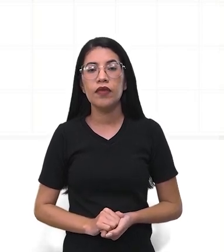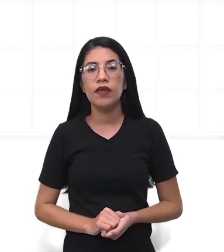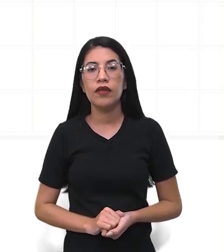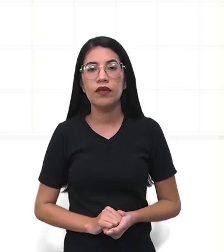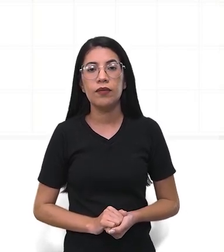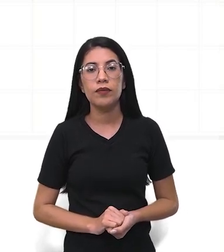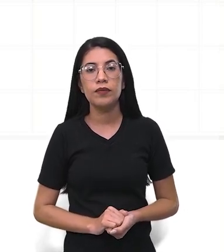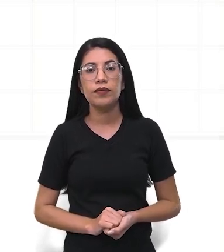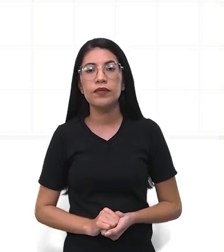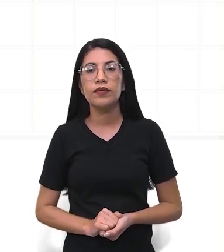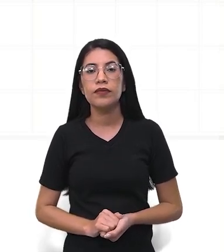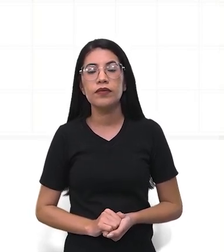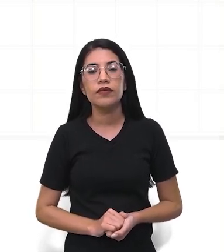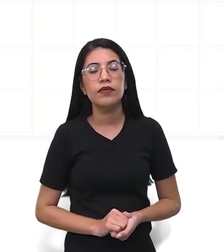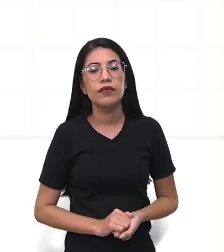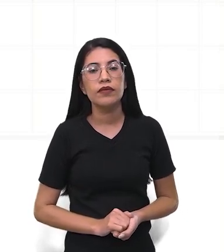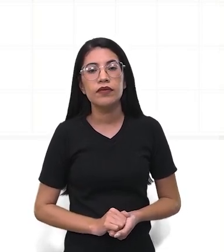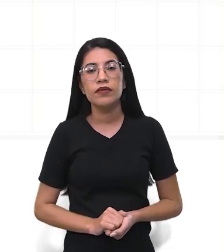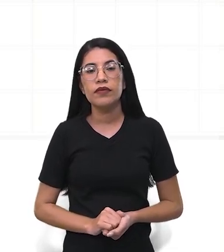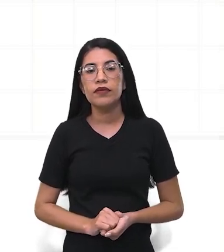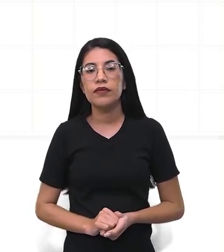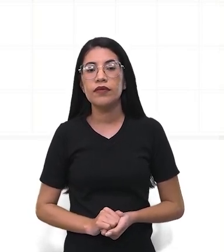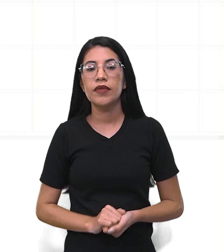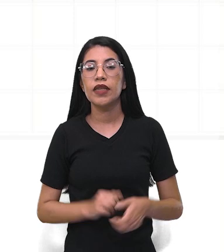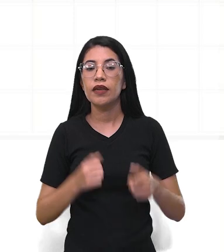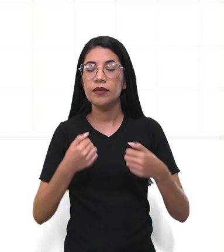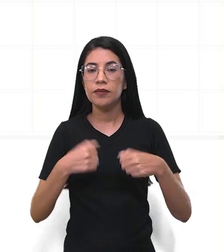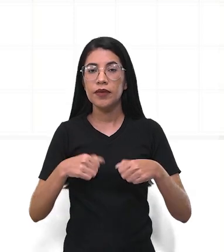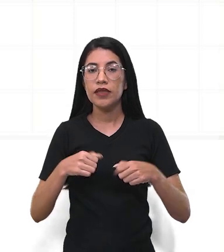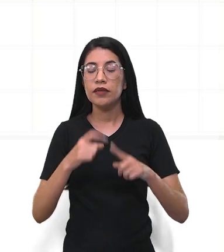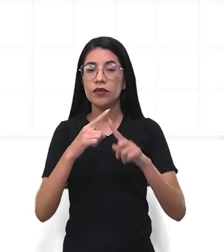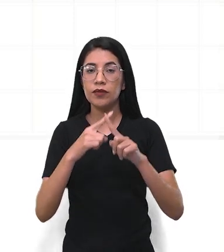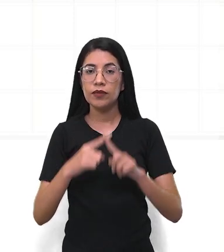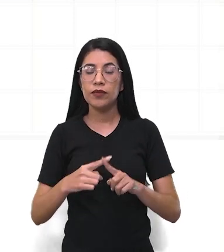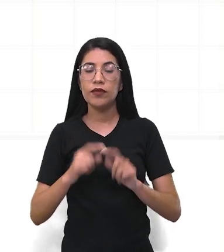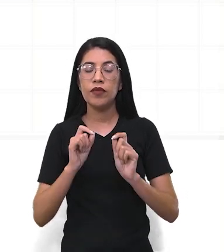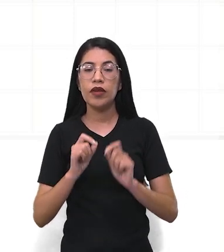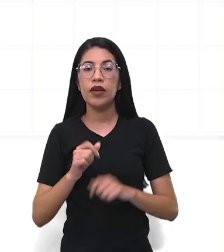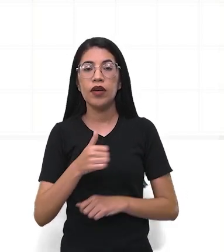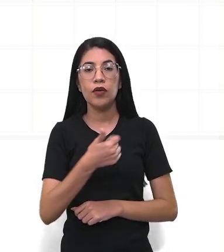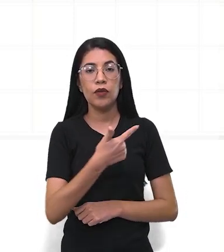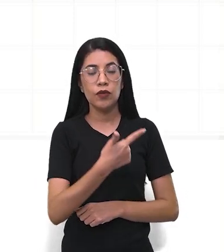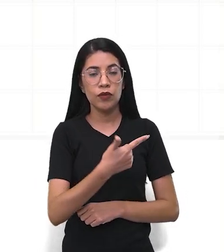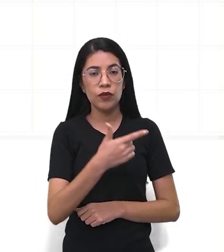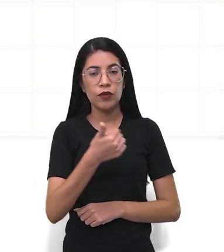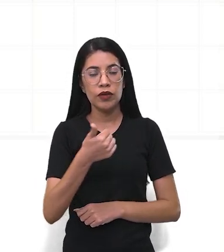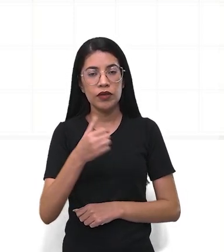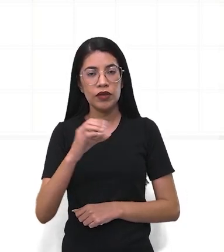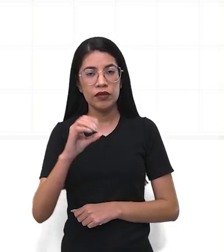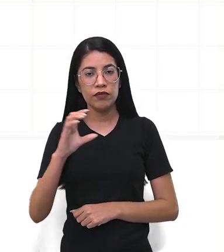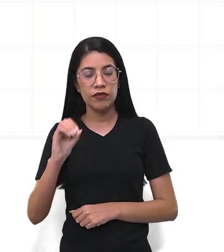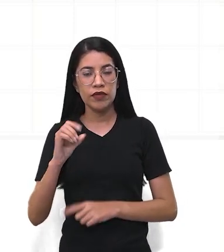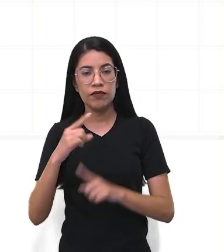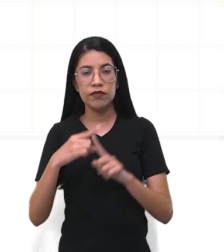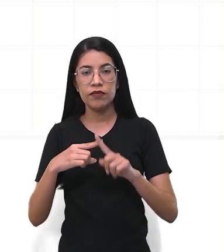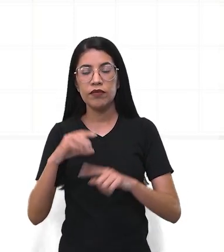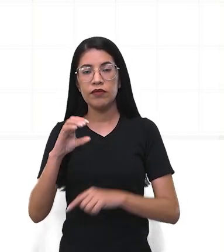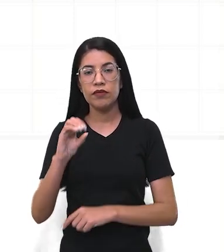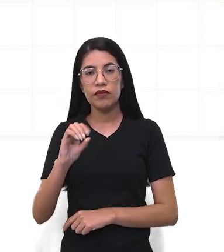ó, nós vamos ter que multiplicar 2.100 vezes